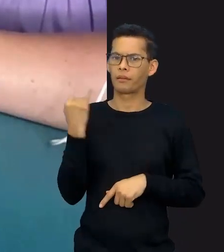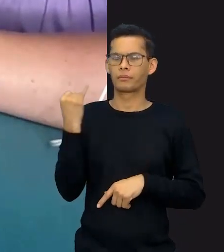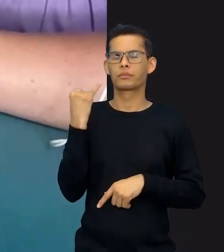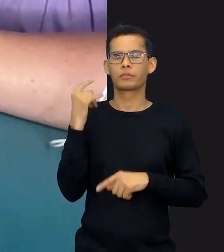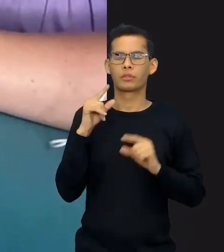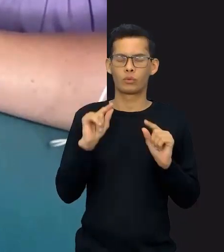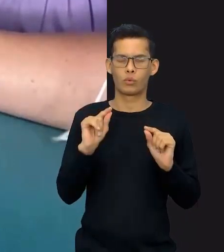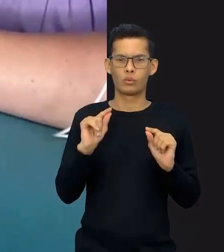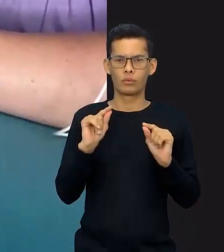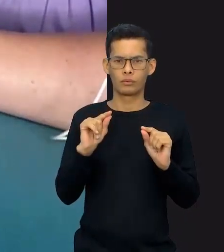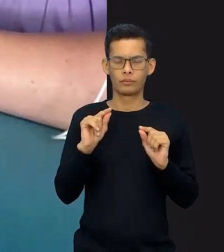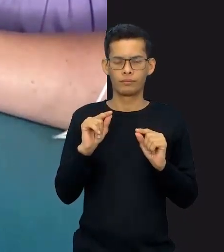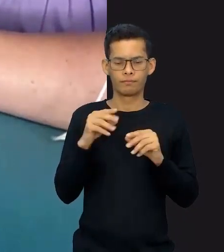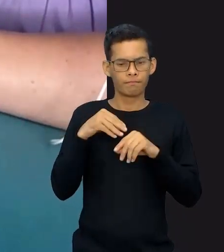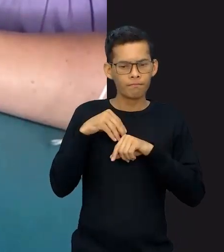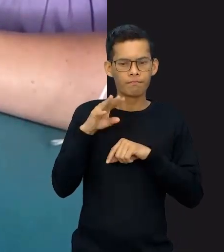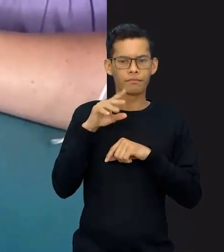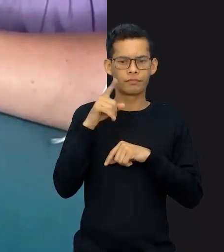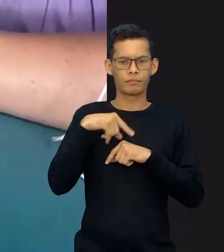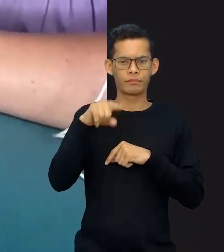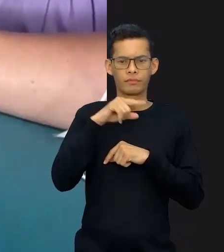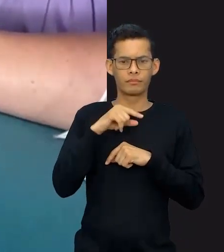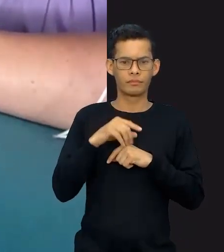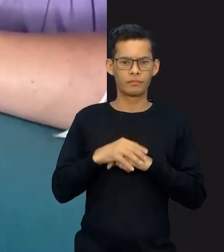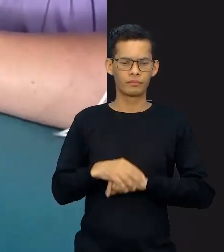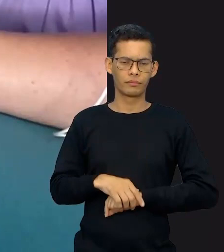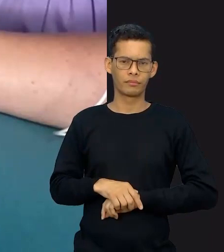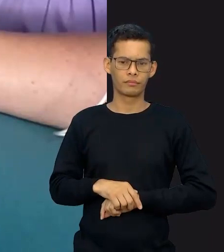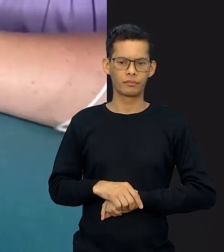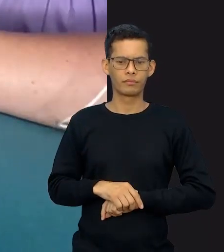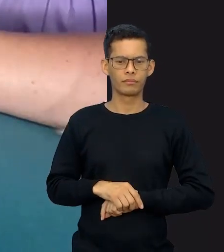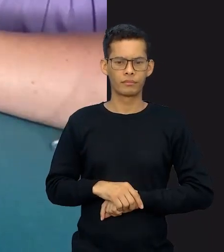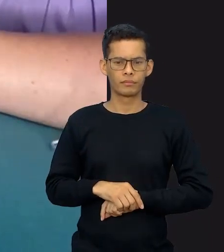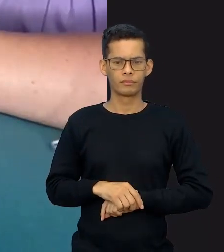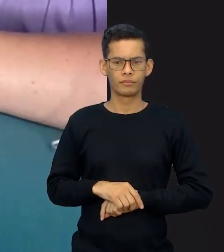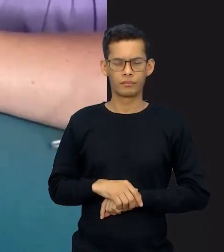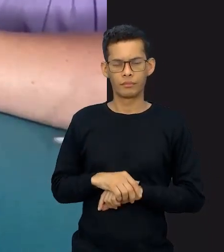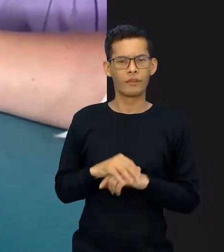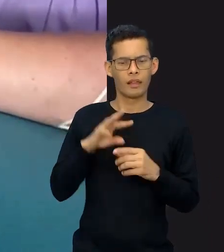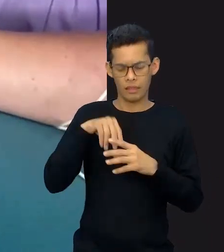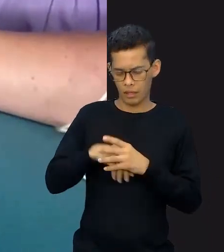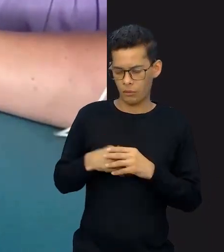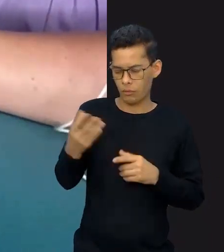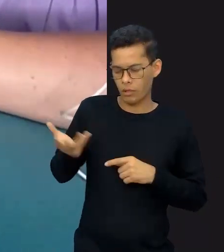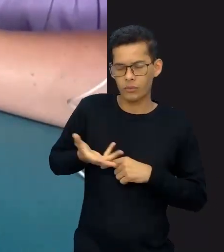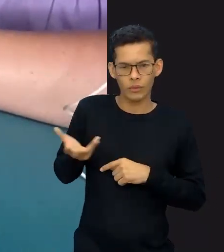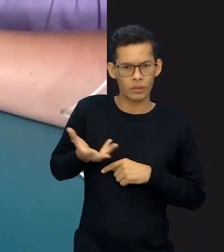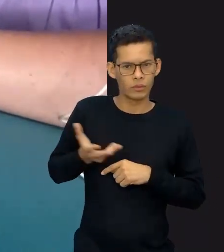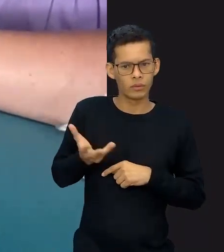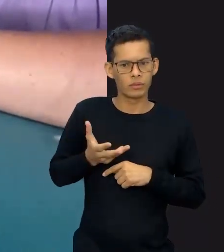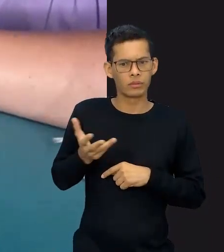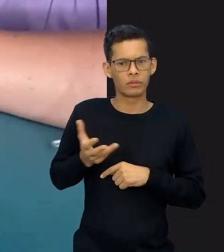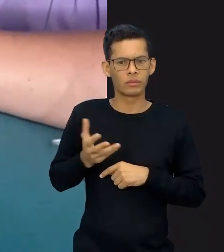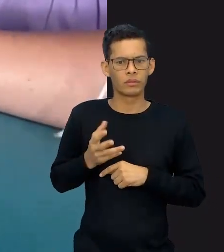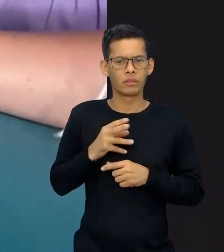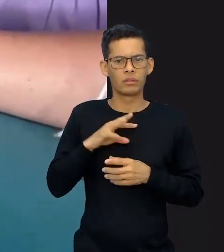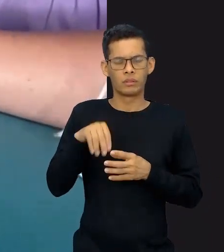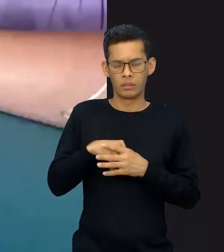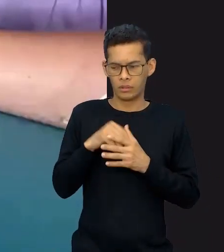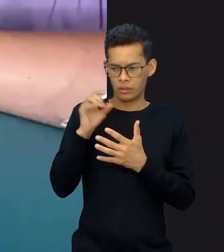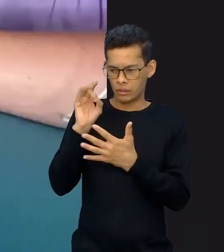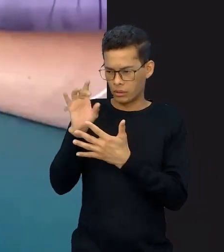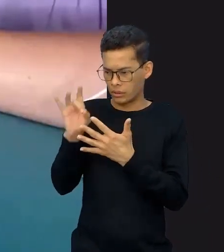também ressaltar que as velocidades aqui de cada